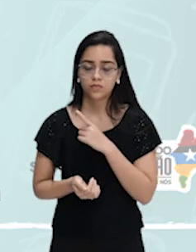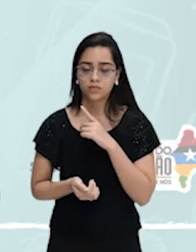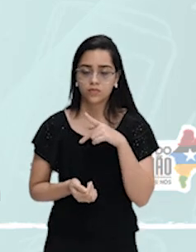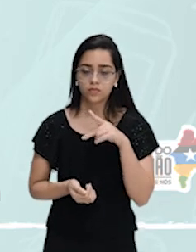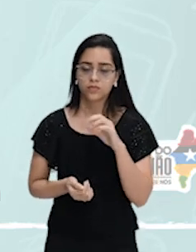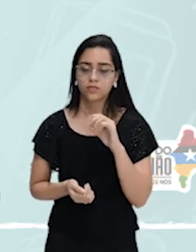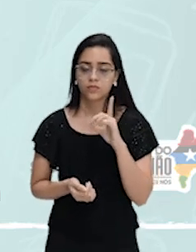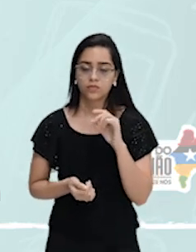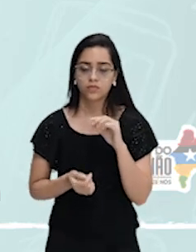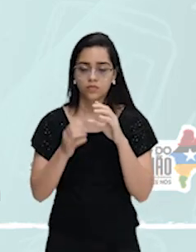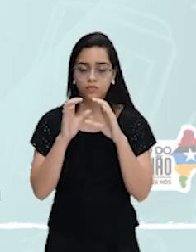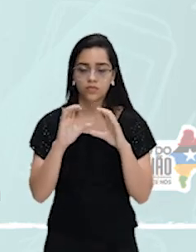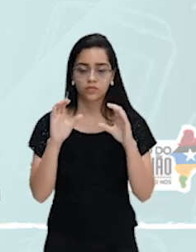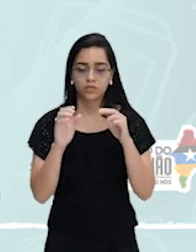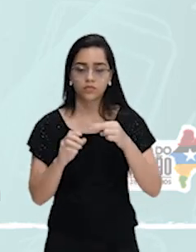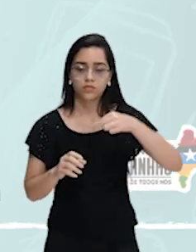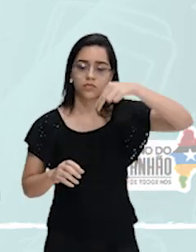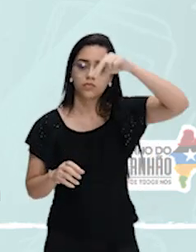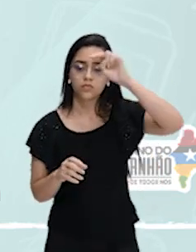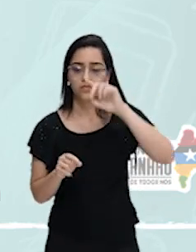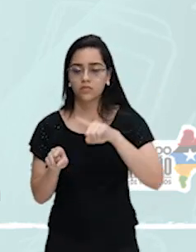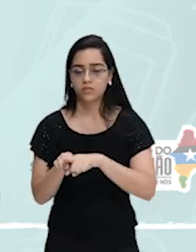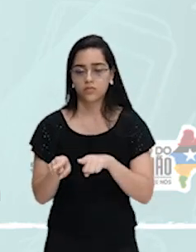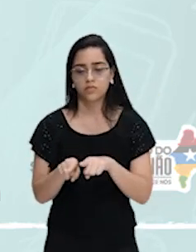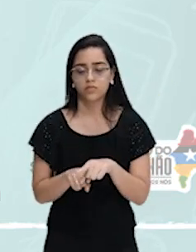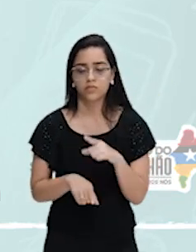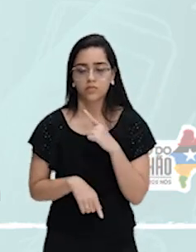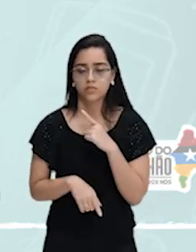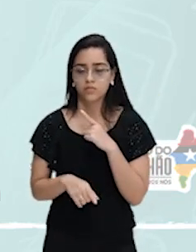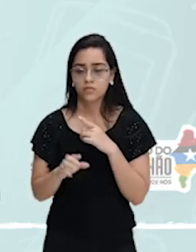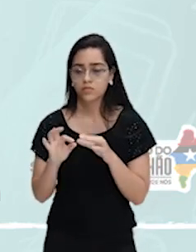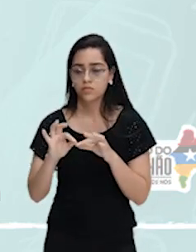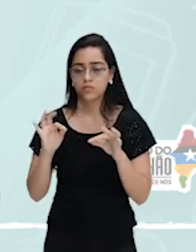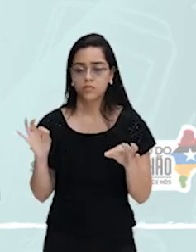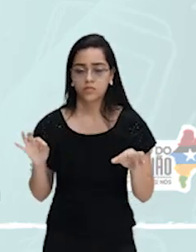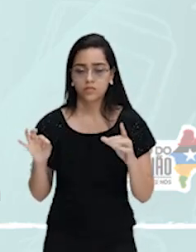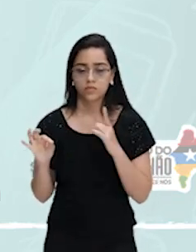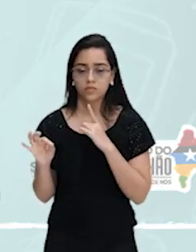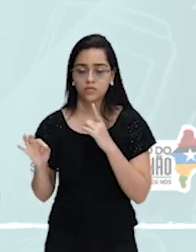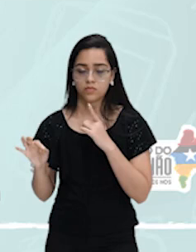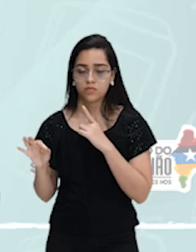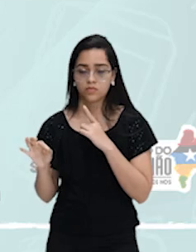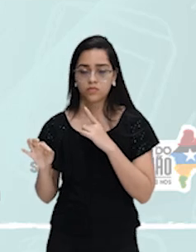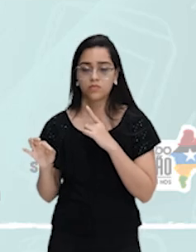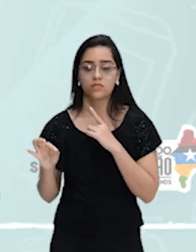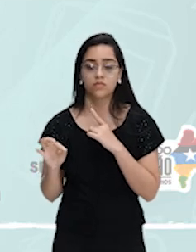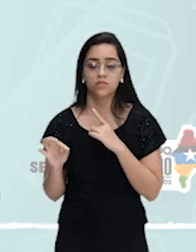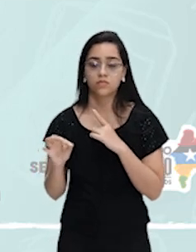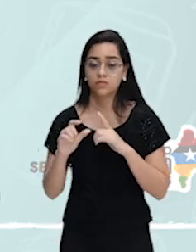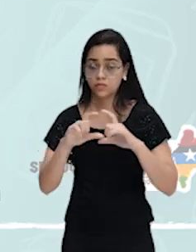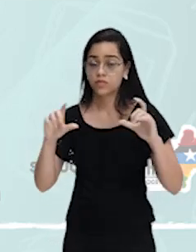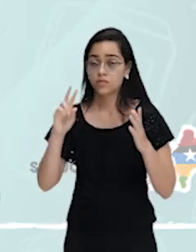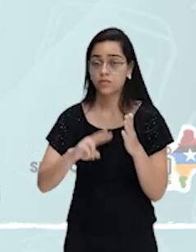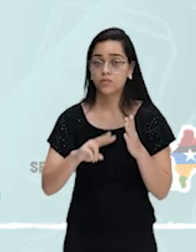Celeste Norte, ponto em que o movimento do Equador da Terra